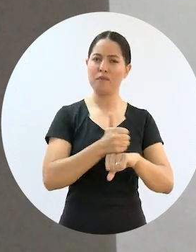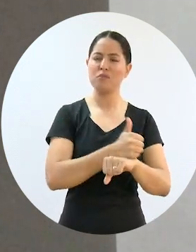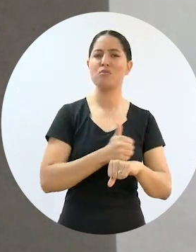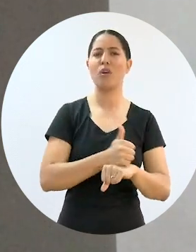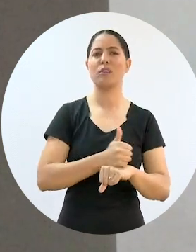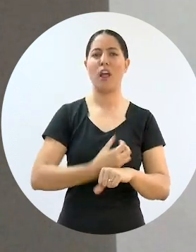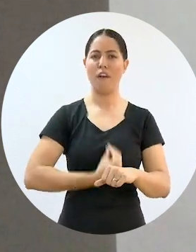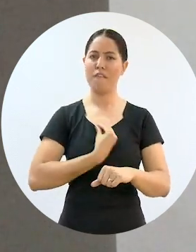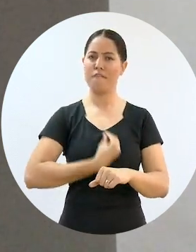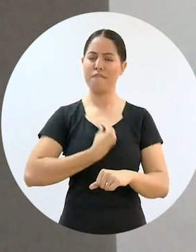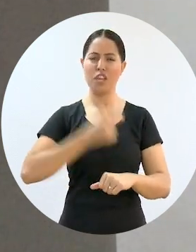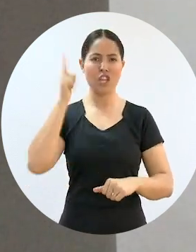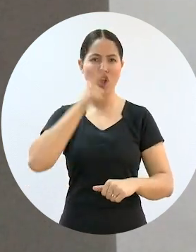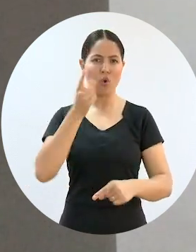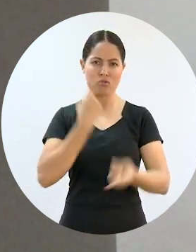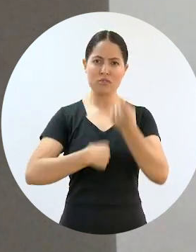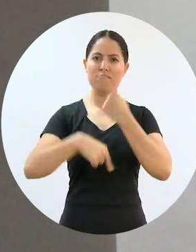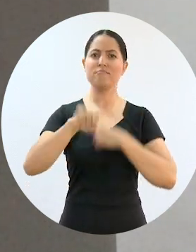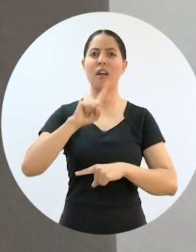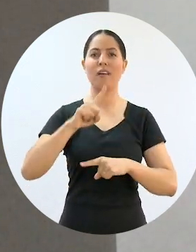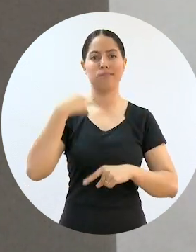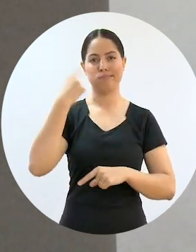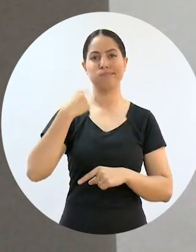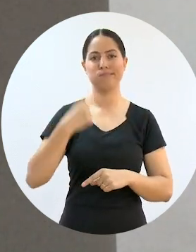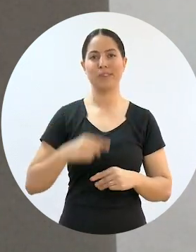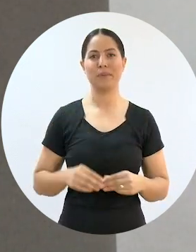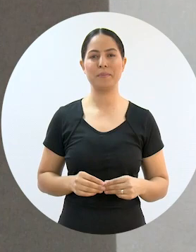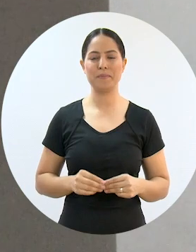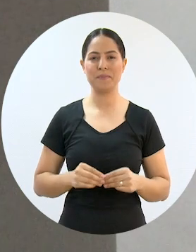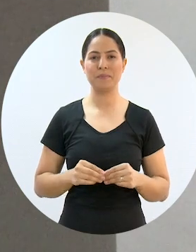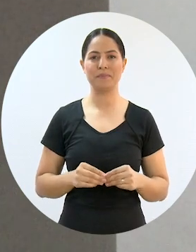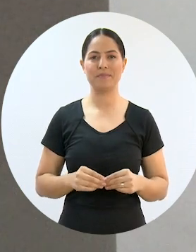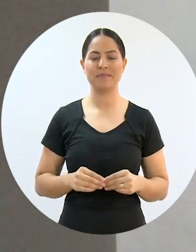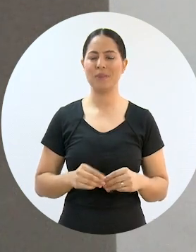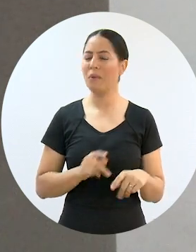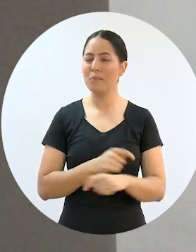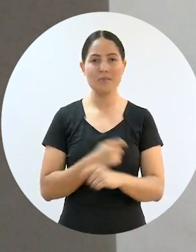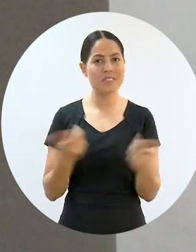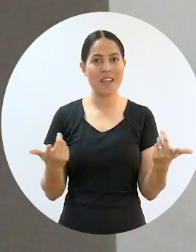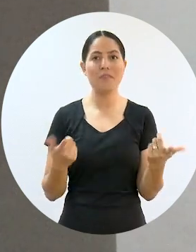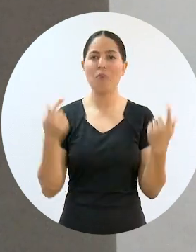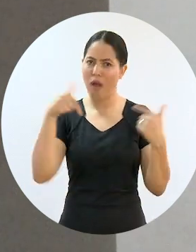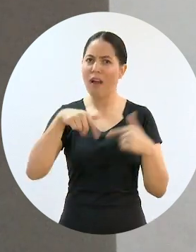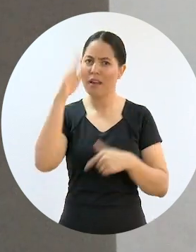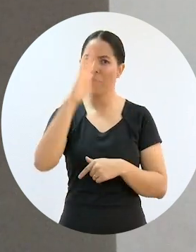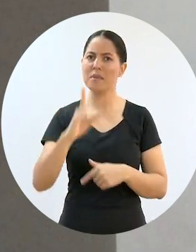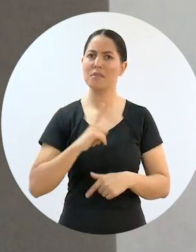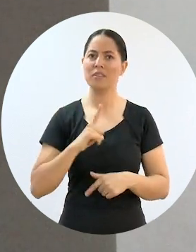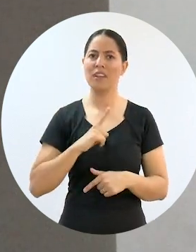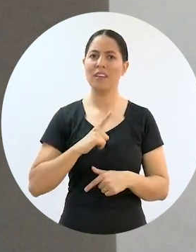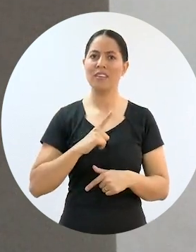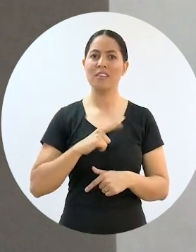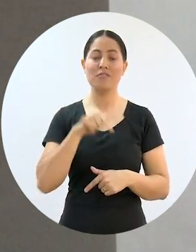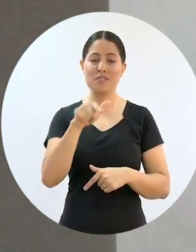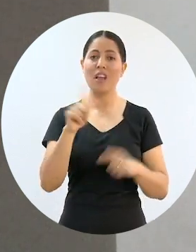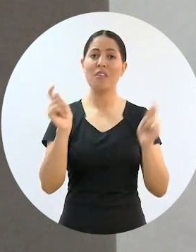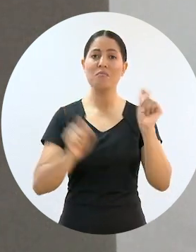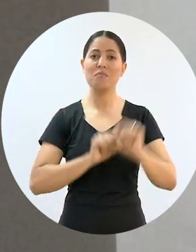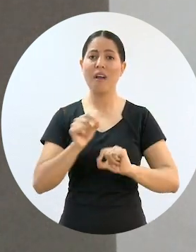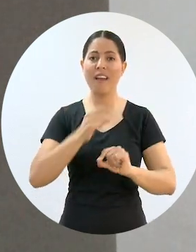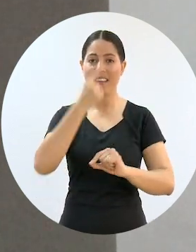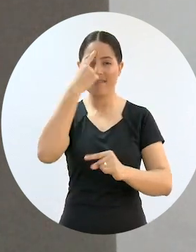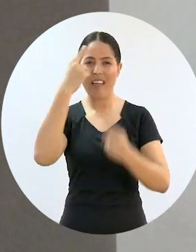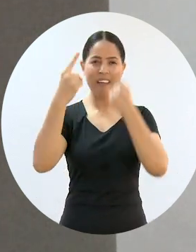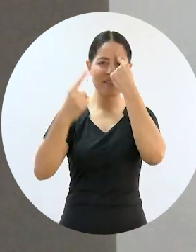pessoal, profissional, de vida, de realização da advocacia. Não é possível. Os senhores são um